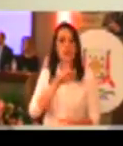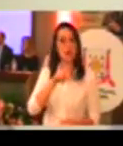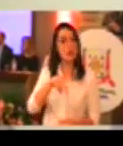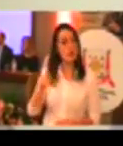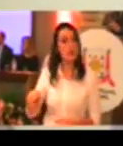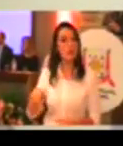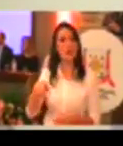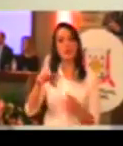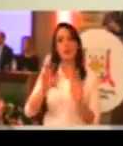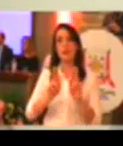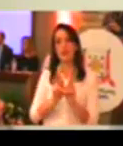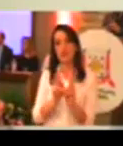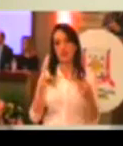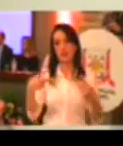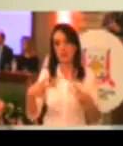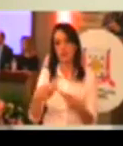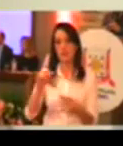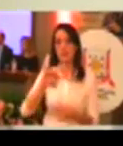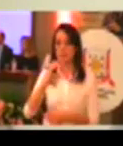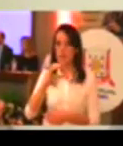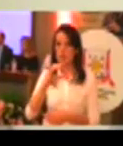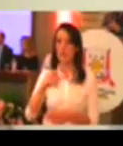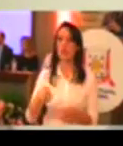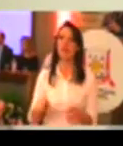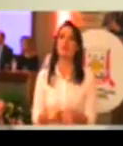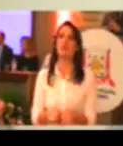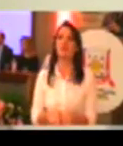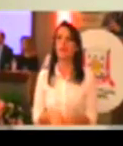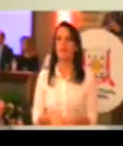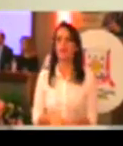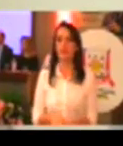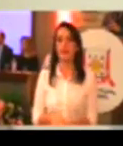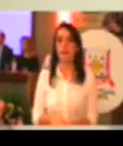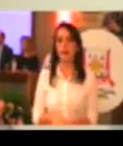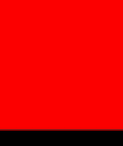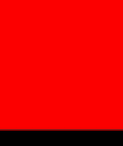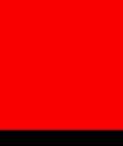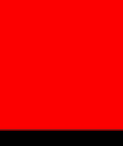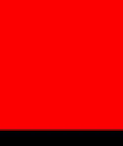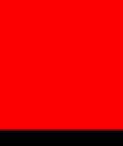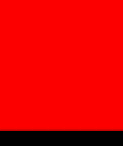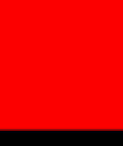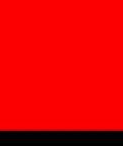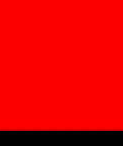das câmaras de vereadores de Isara, Laudelino Calegari,